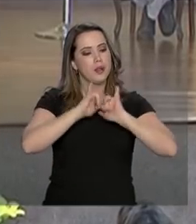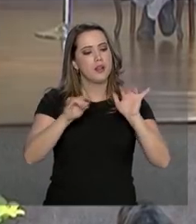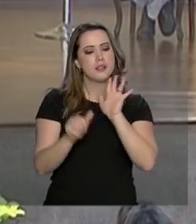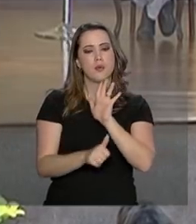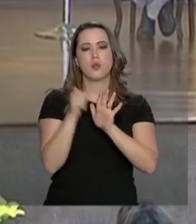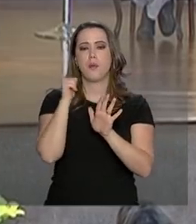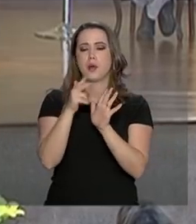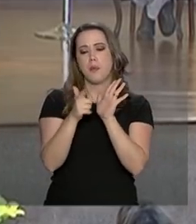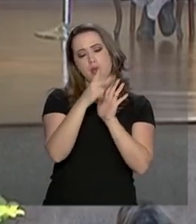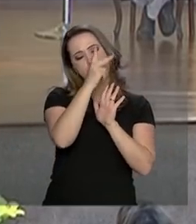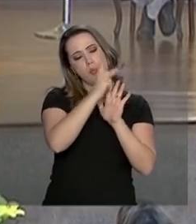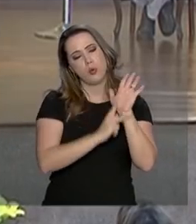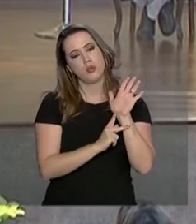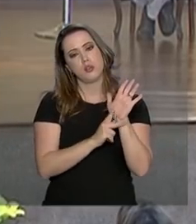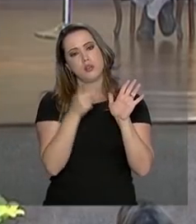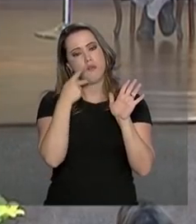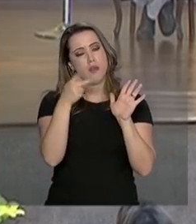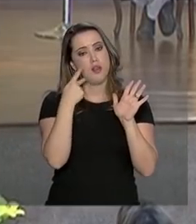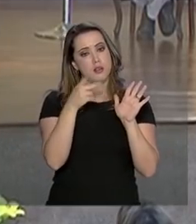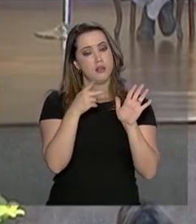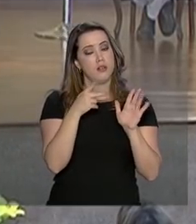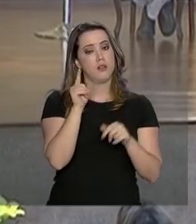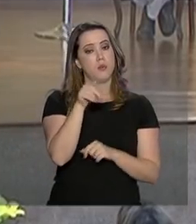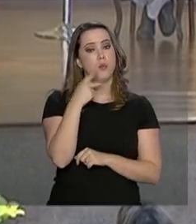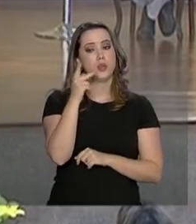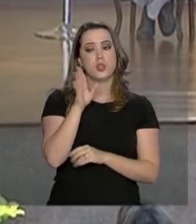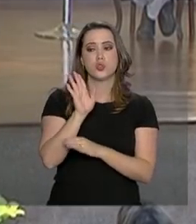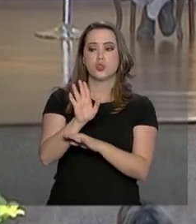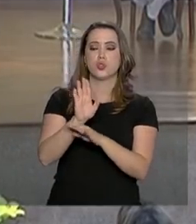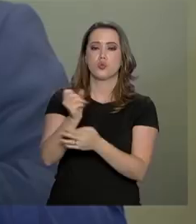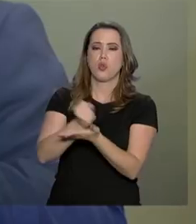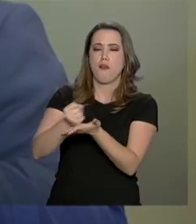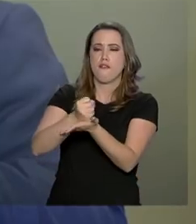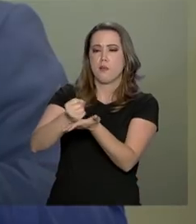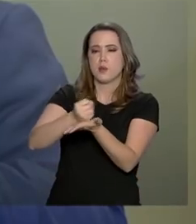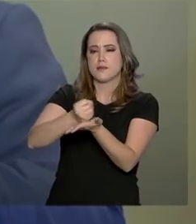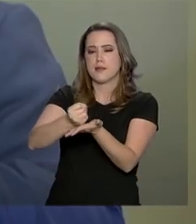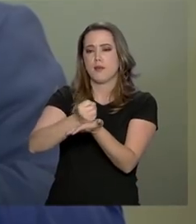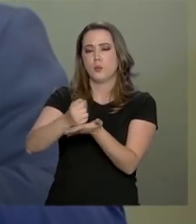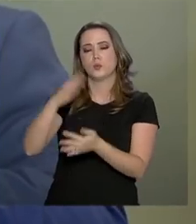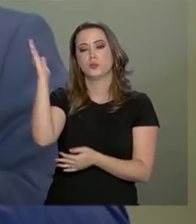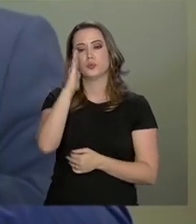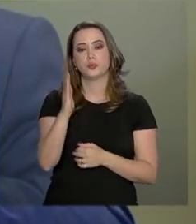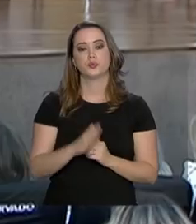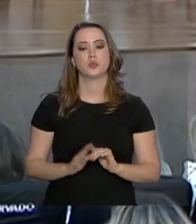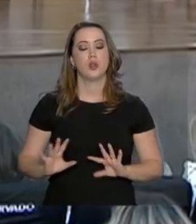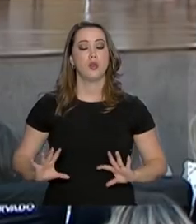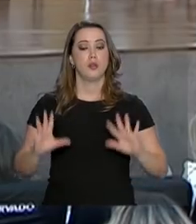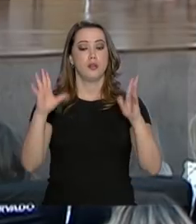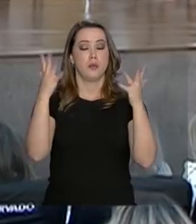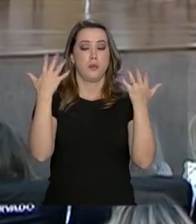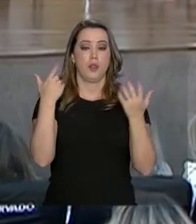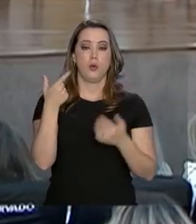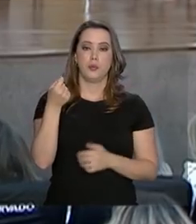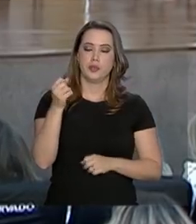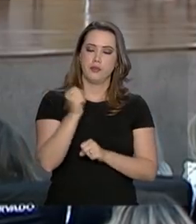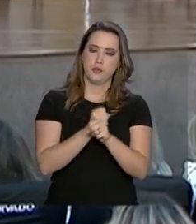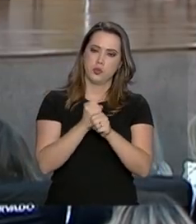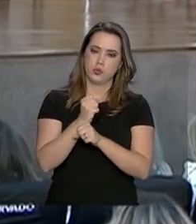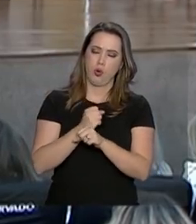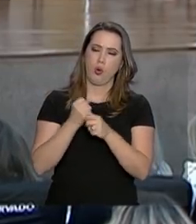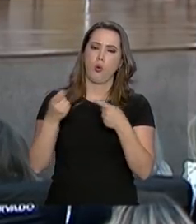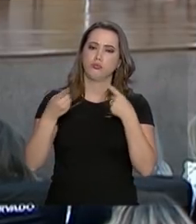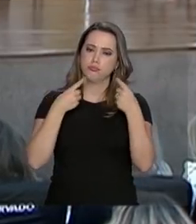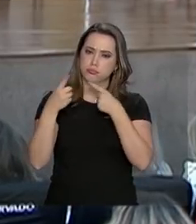da primeira portaria sobre política de assistência farmacêutica no Brasil. Para comemorar os 20 anos da agência, hoje foi feito